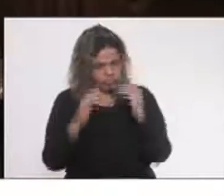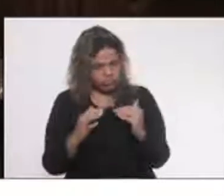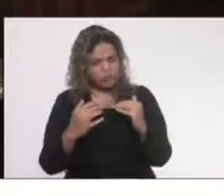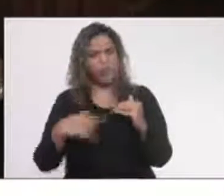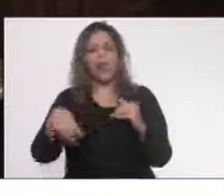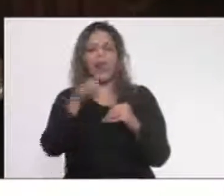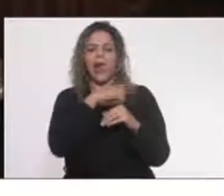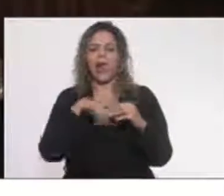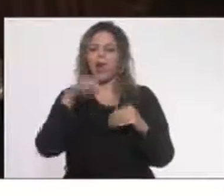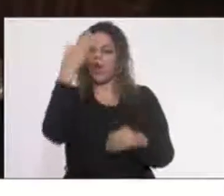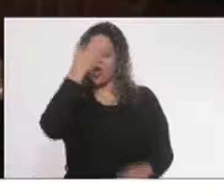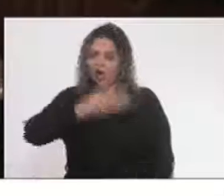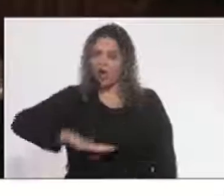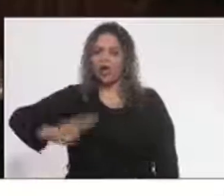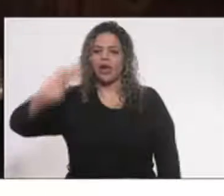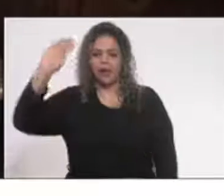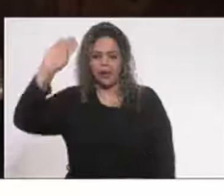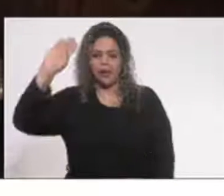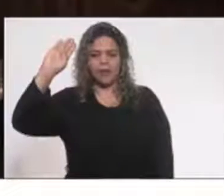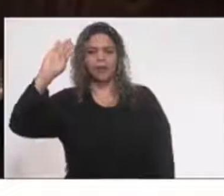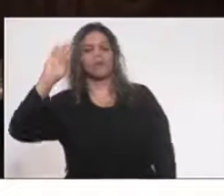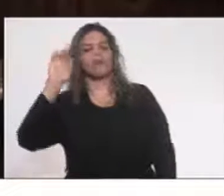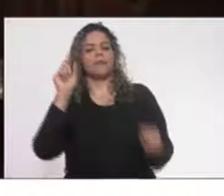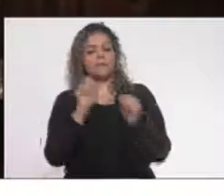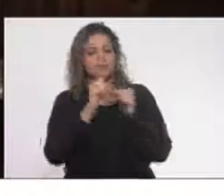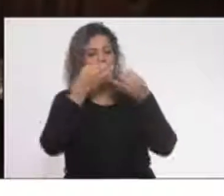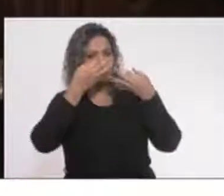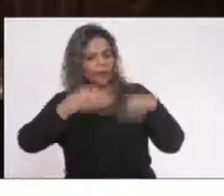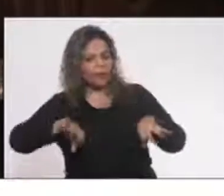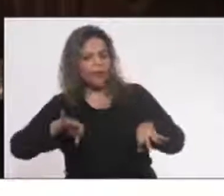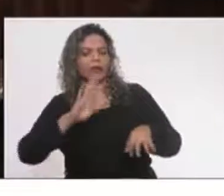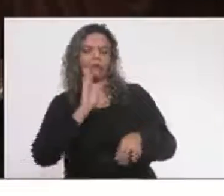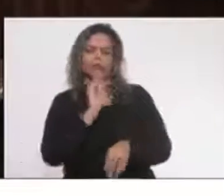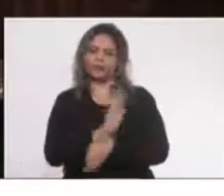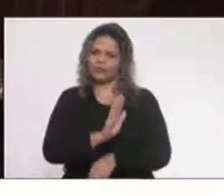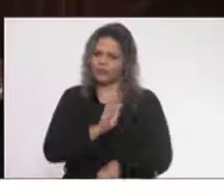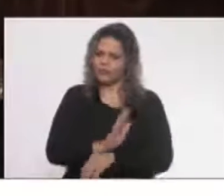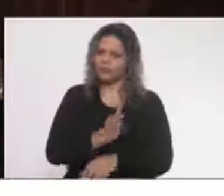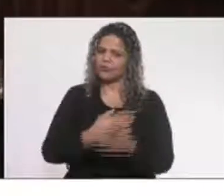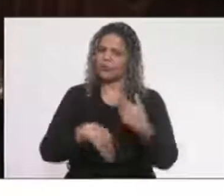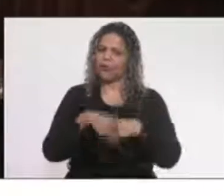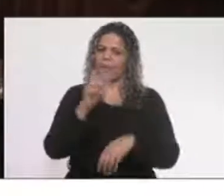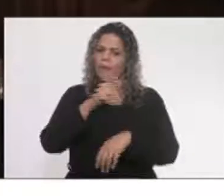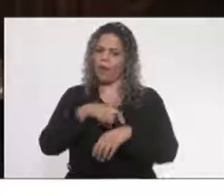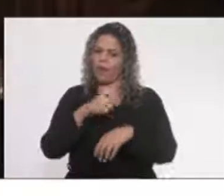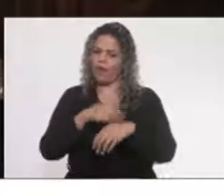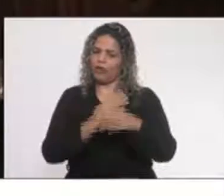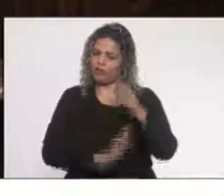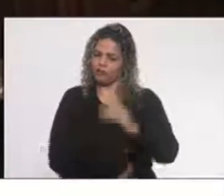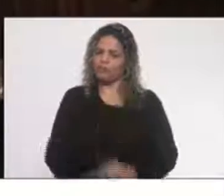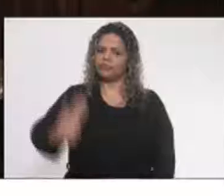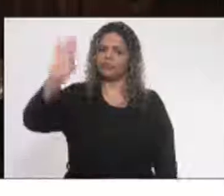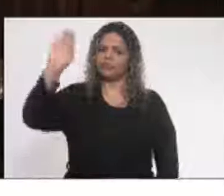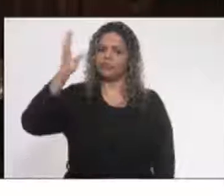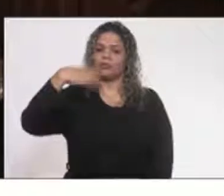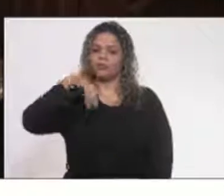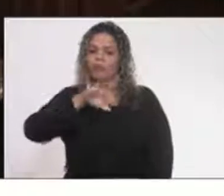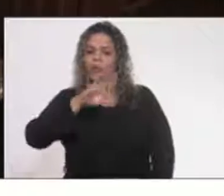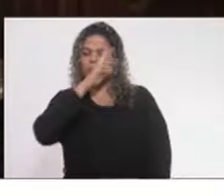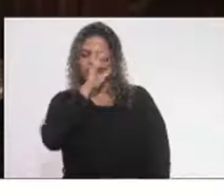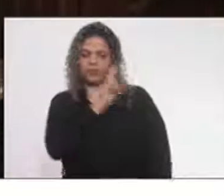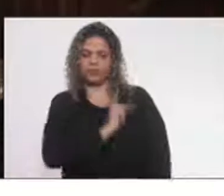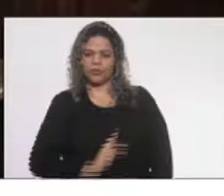quem prometeu, com certeza, prezar no momento da sua posse. Então,